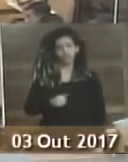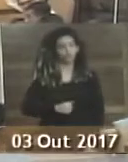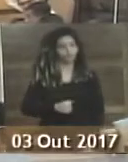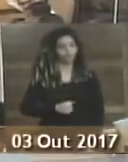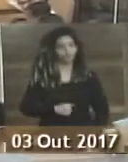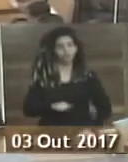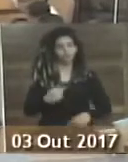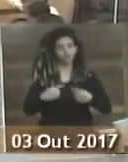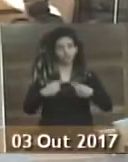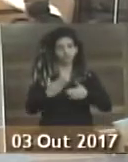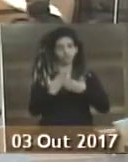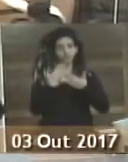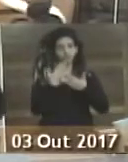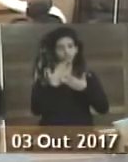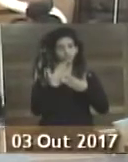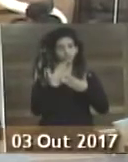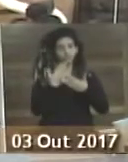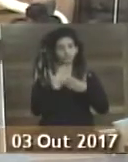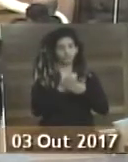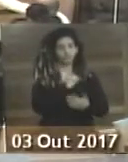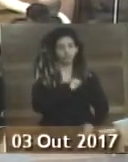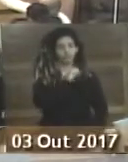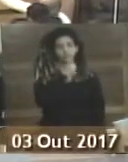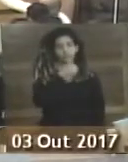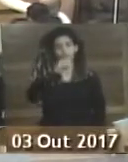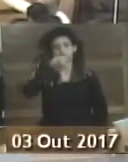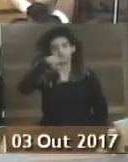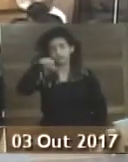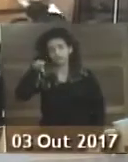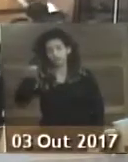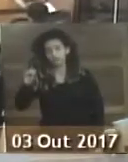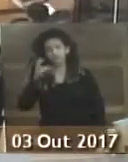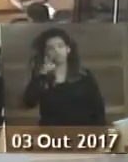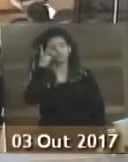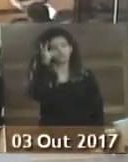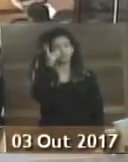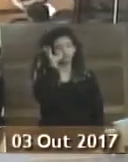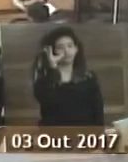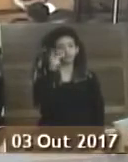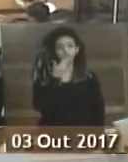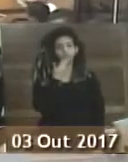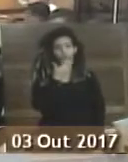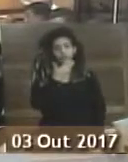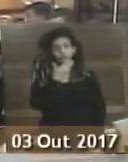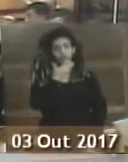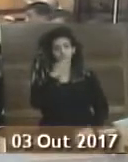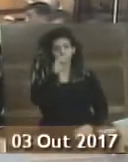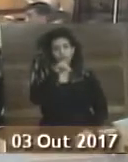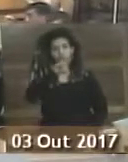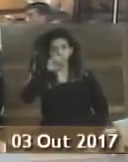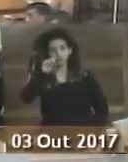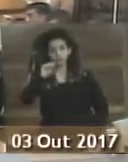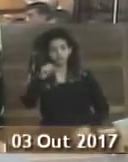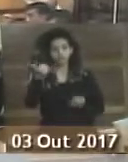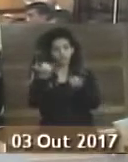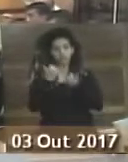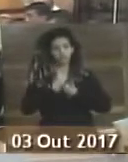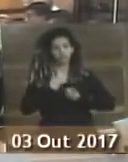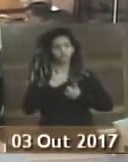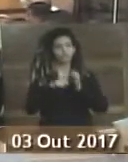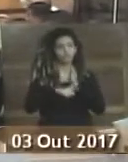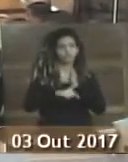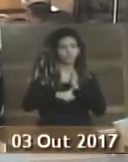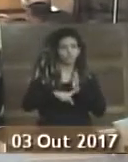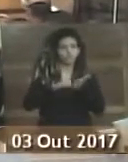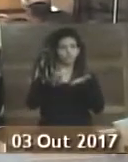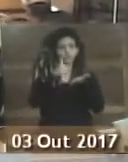Frade. Em discussão única, requerimento número 1098/17, autora vereadora Luciana Valverde, solicitando aos Correios que preste esclarecimento referente à falta